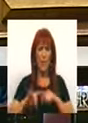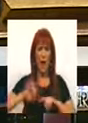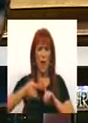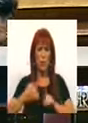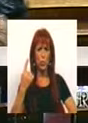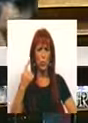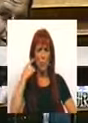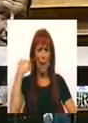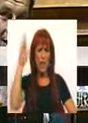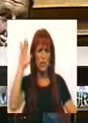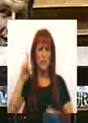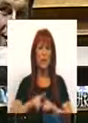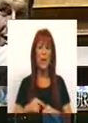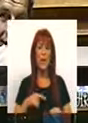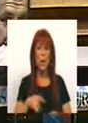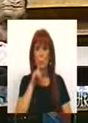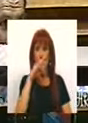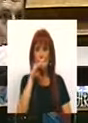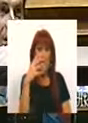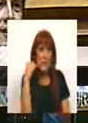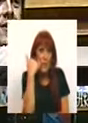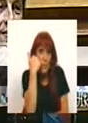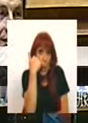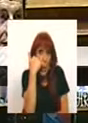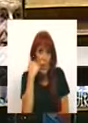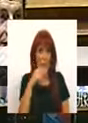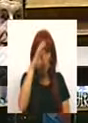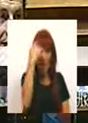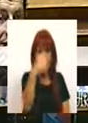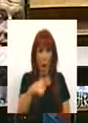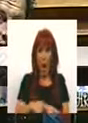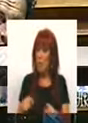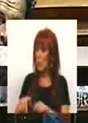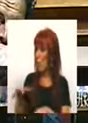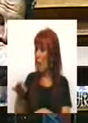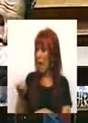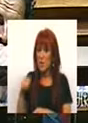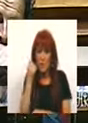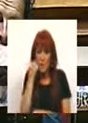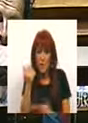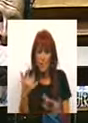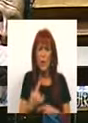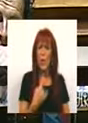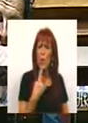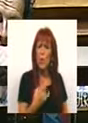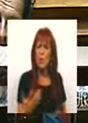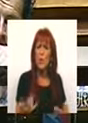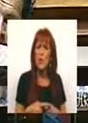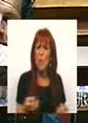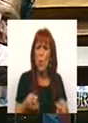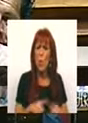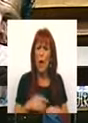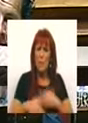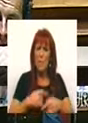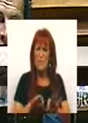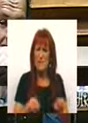ano e hoje em dia só temos o silêncio envergonhado da parte do Governo e da parte do Partido Socialista. Eu pergunto, não era para